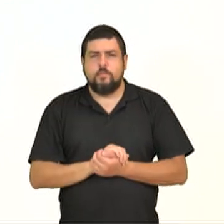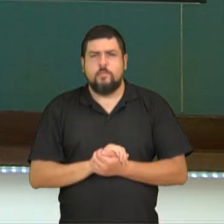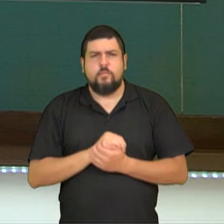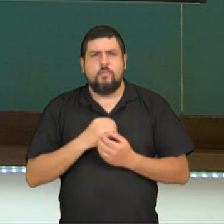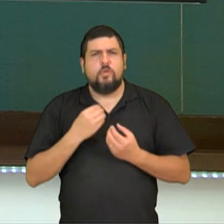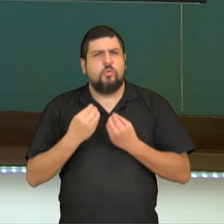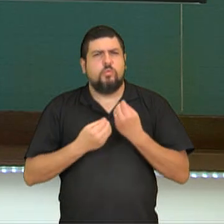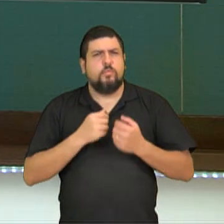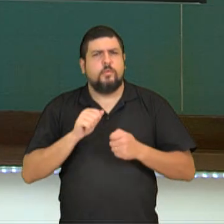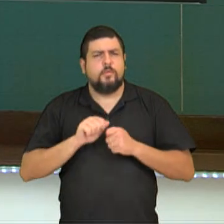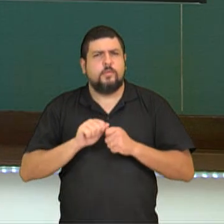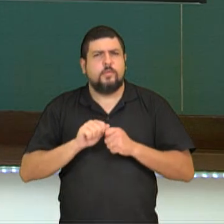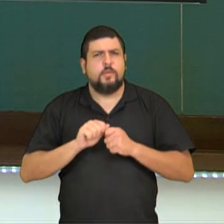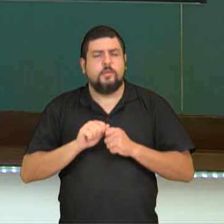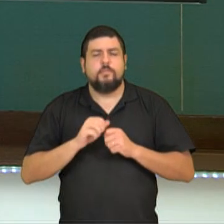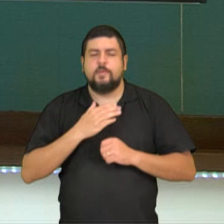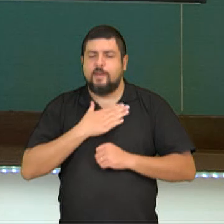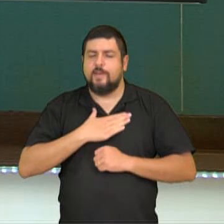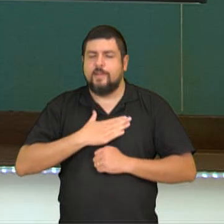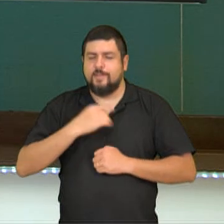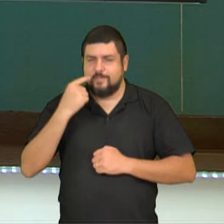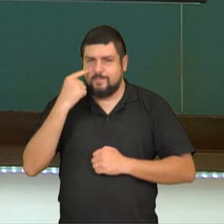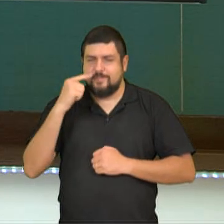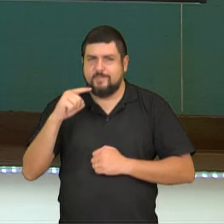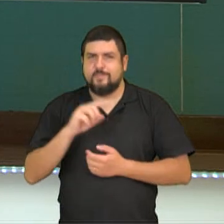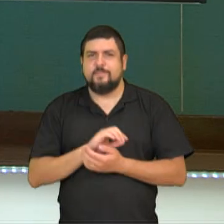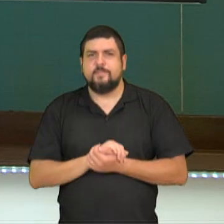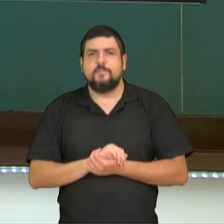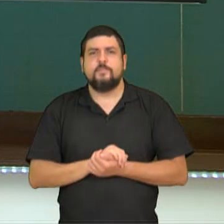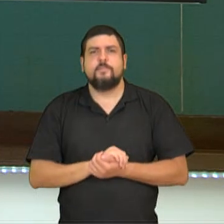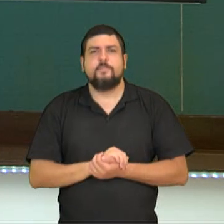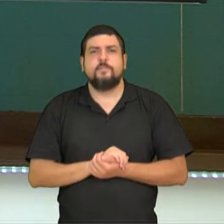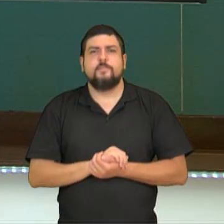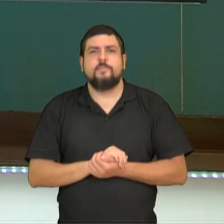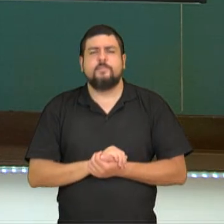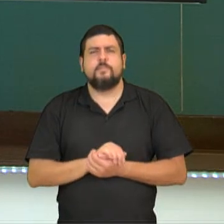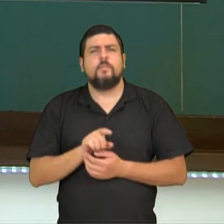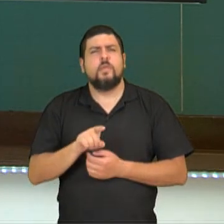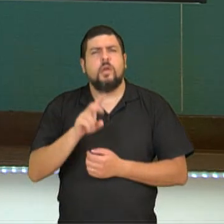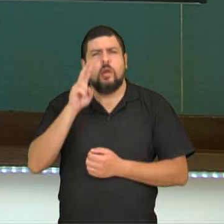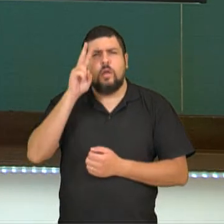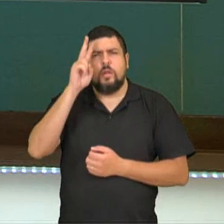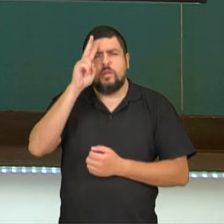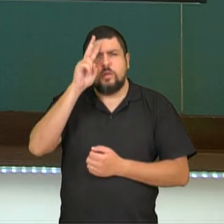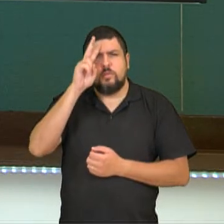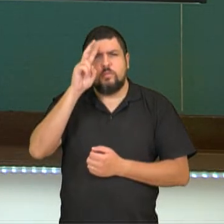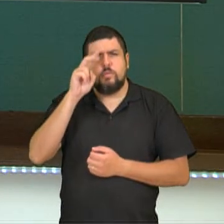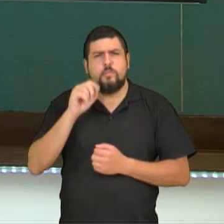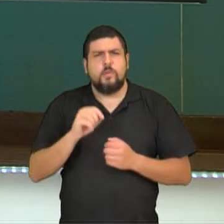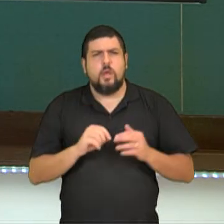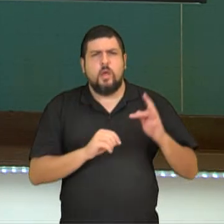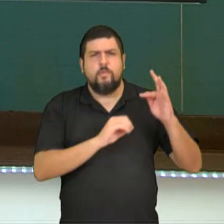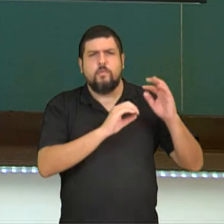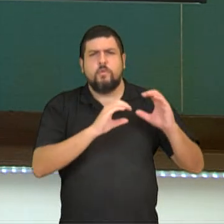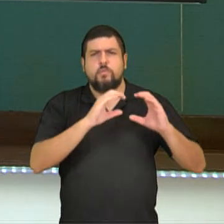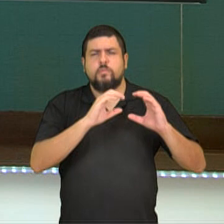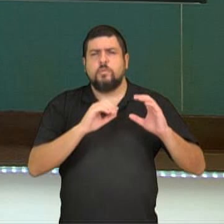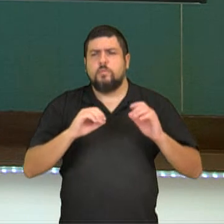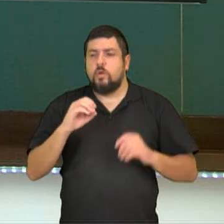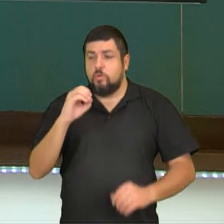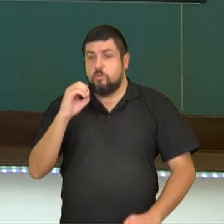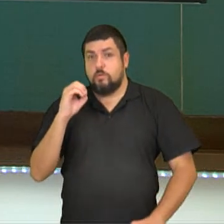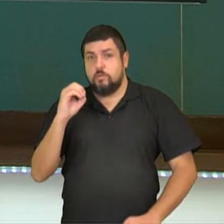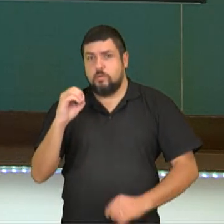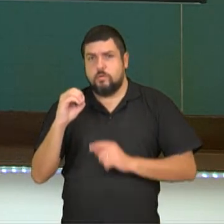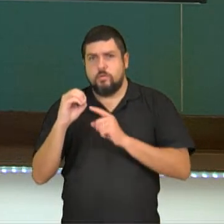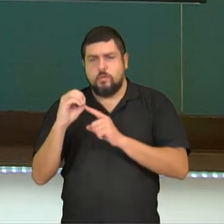isso? Então, vamos descobrir. Olha lá. Então, você lembra o que significa o zero de uma função? Ou também nós podemos